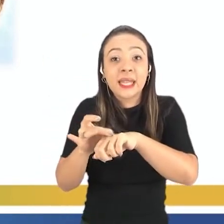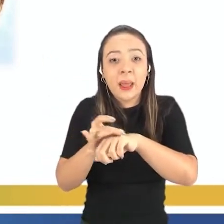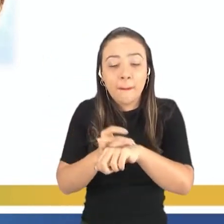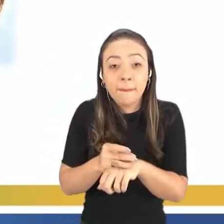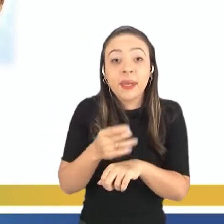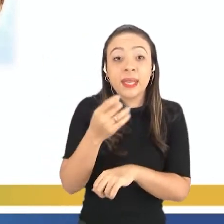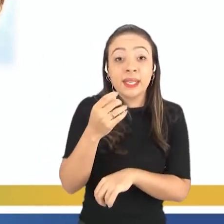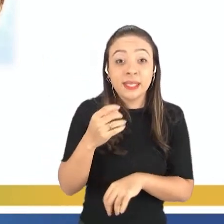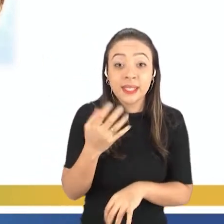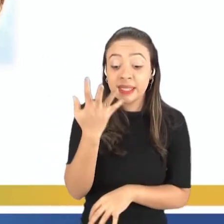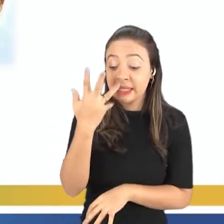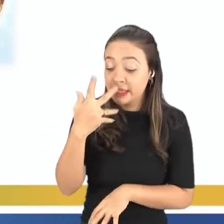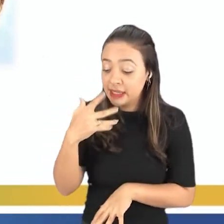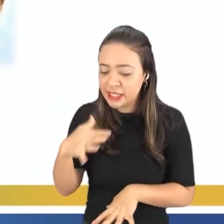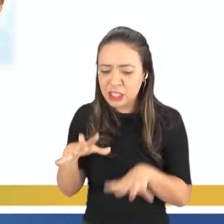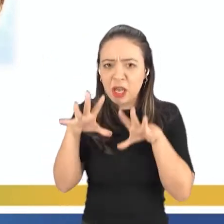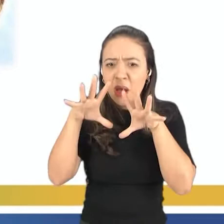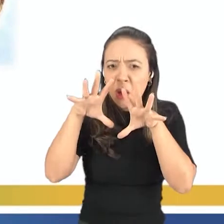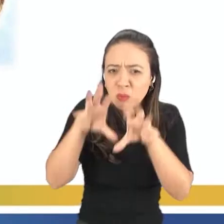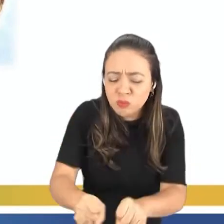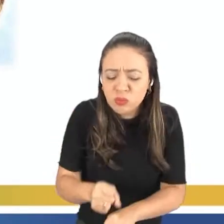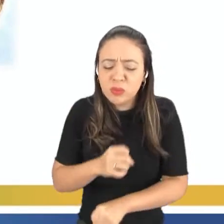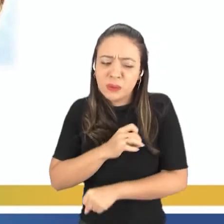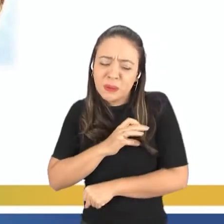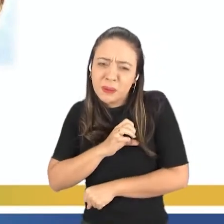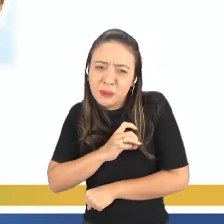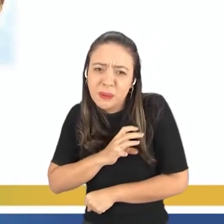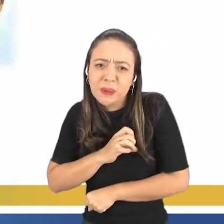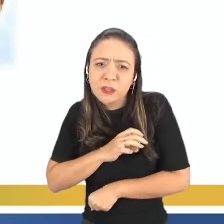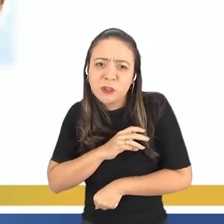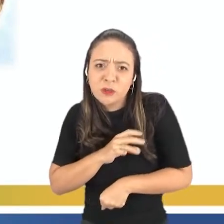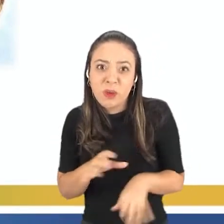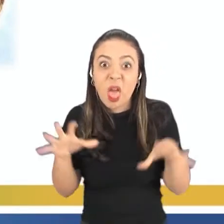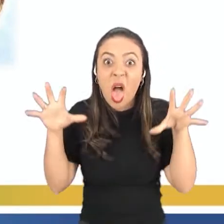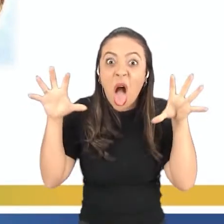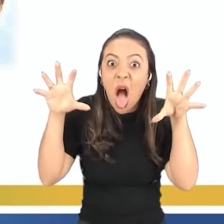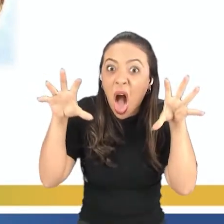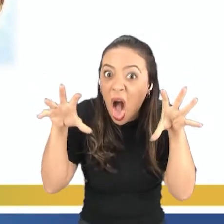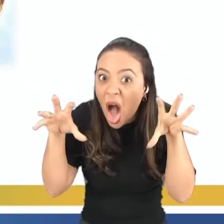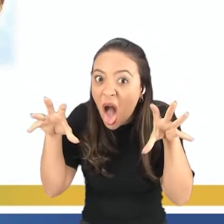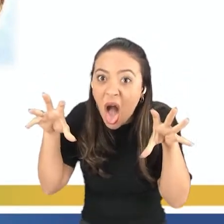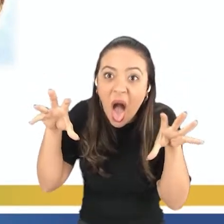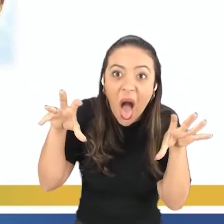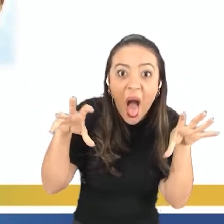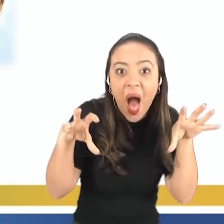preta, pega esta criança que tem medo de